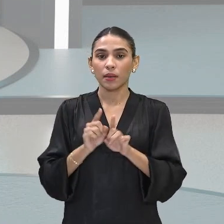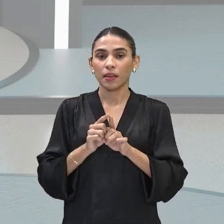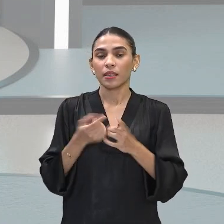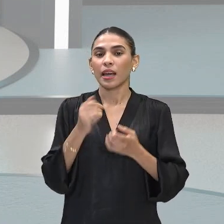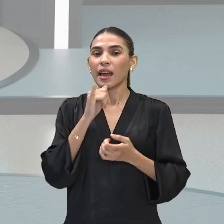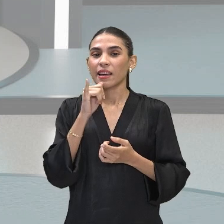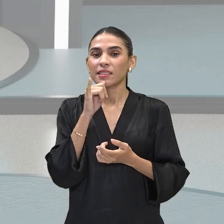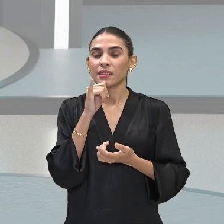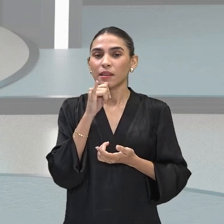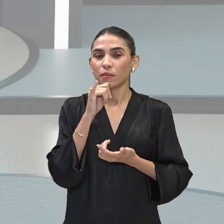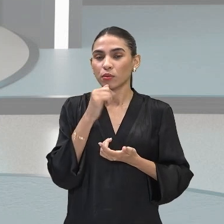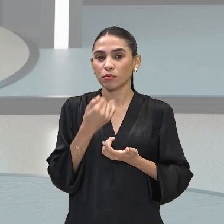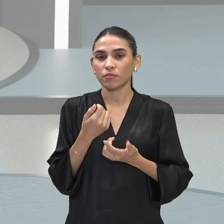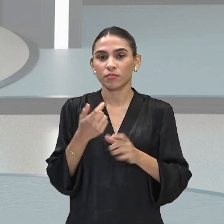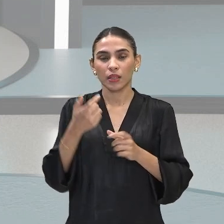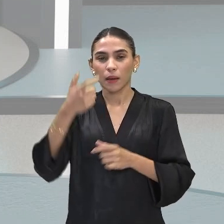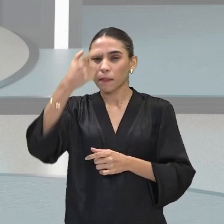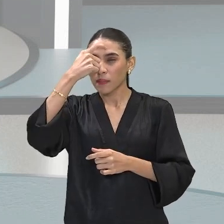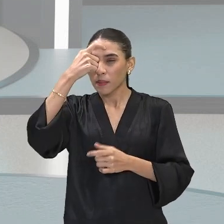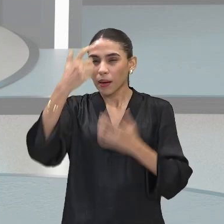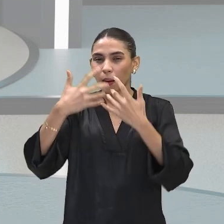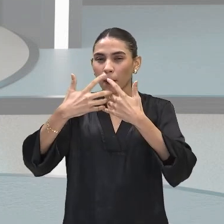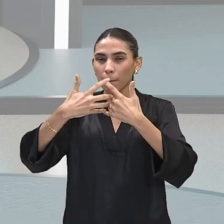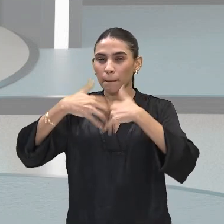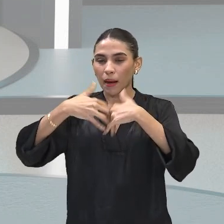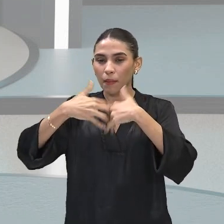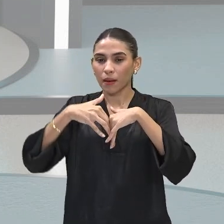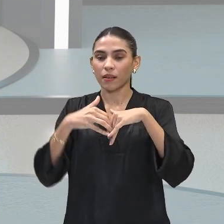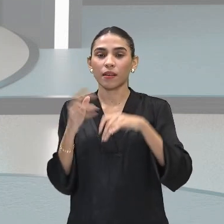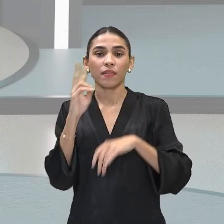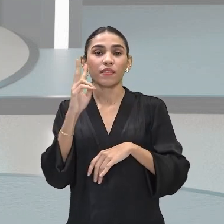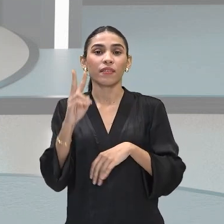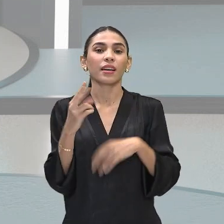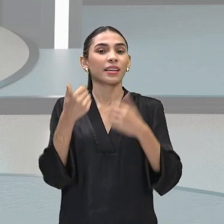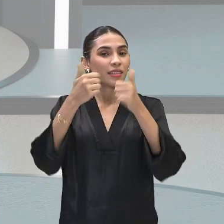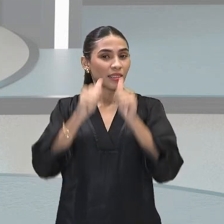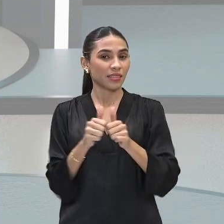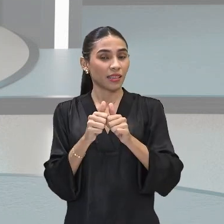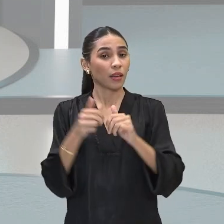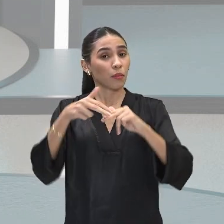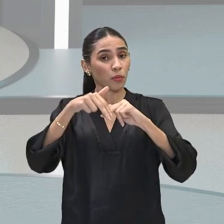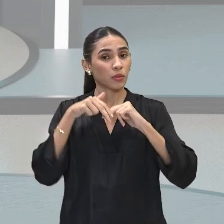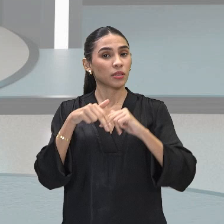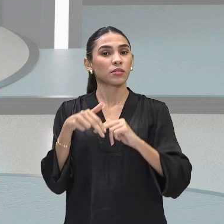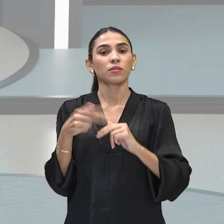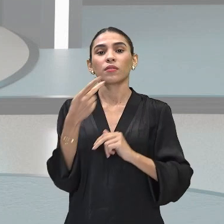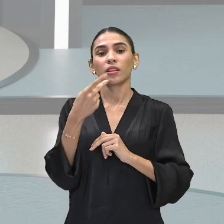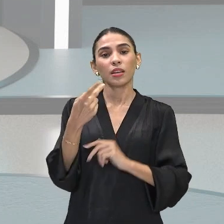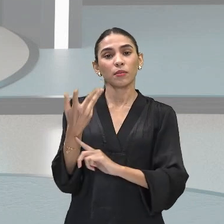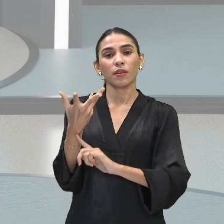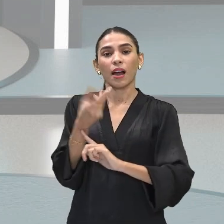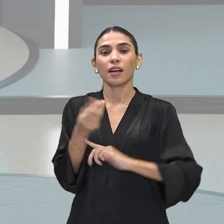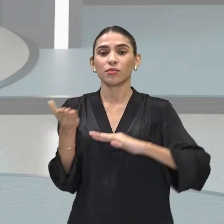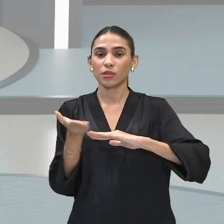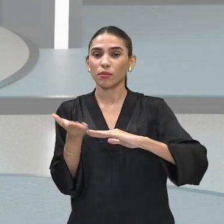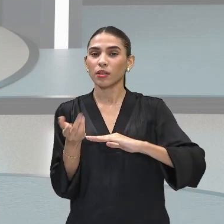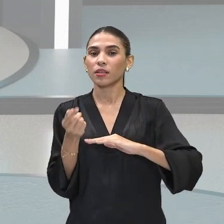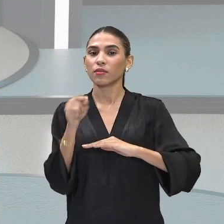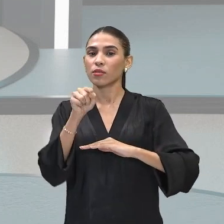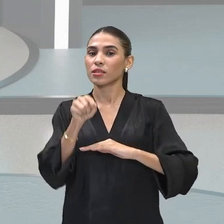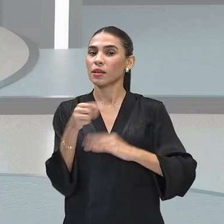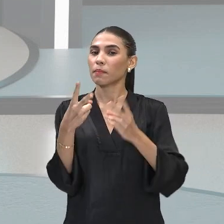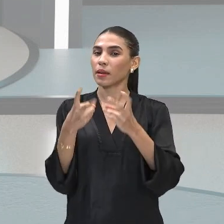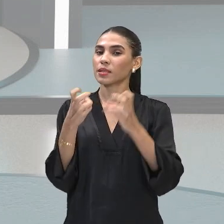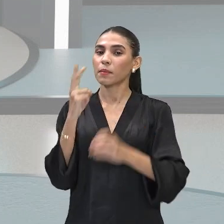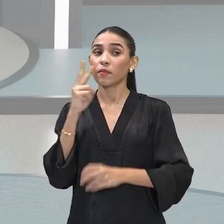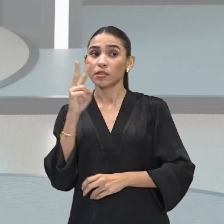de conforto. E quando falamos dessa arte contemporânea, é exatamente isso. É olhar e